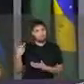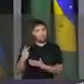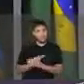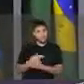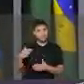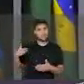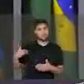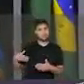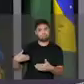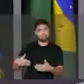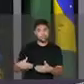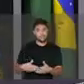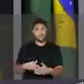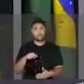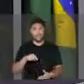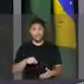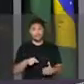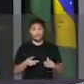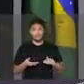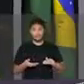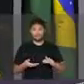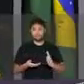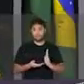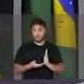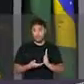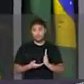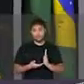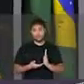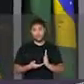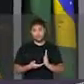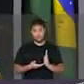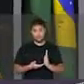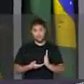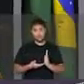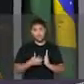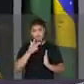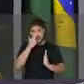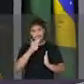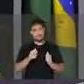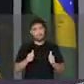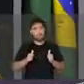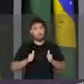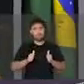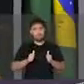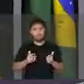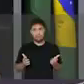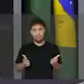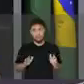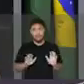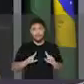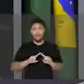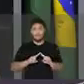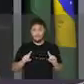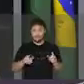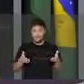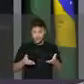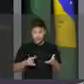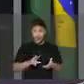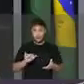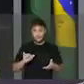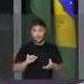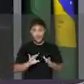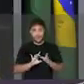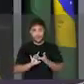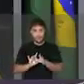E esse parlamento tem sido muito omisso. Mas é chegado o momento de nos